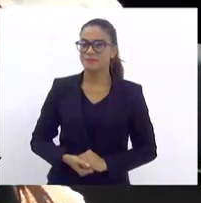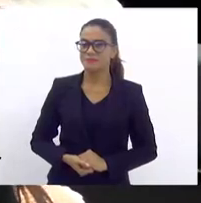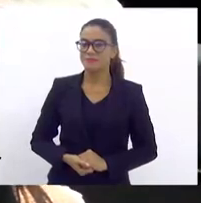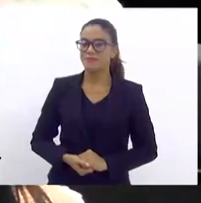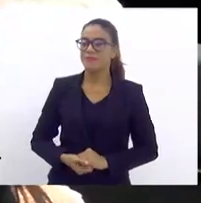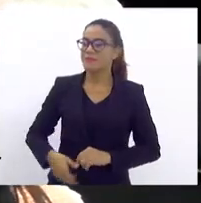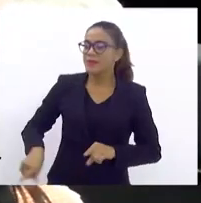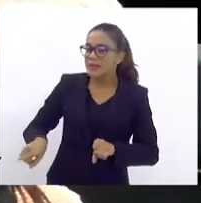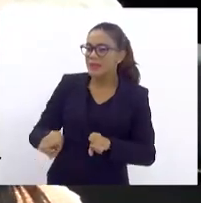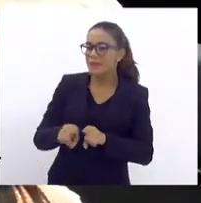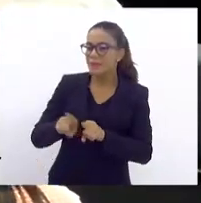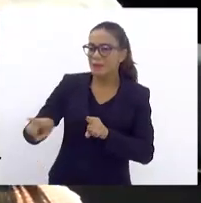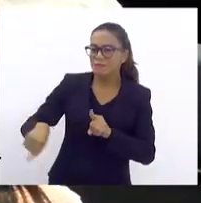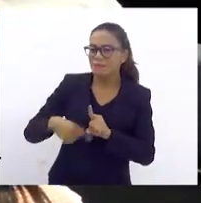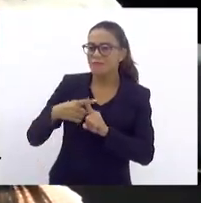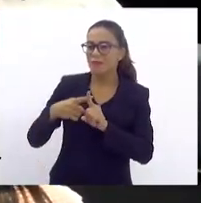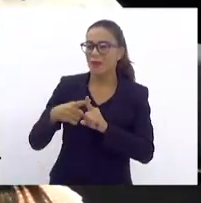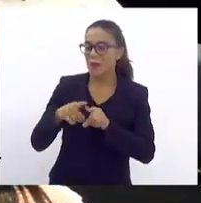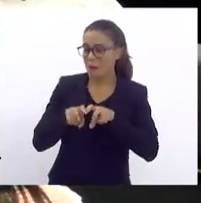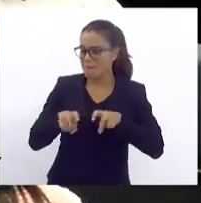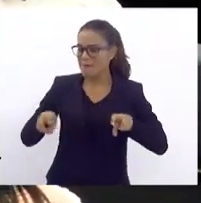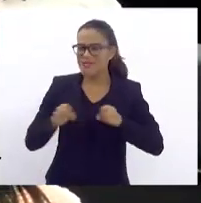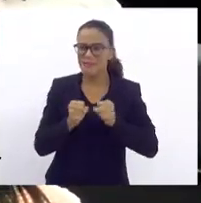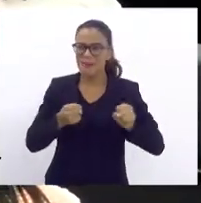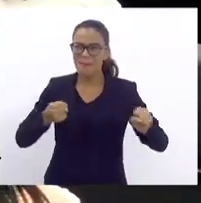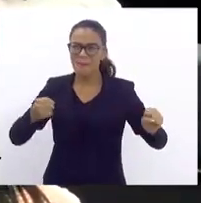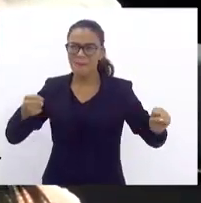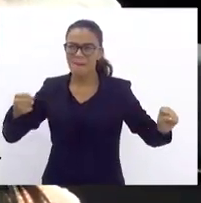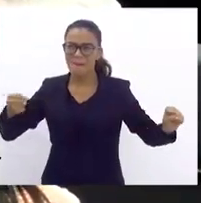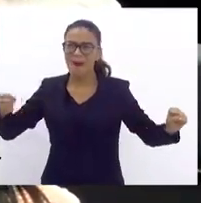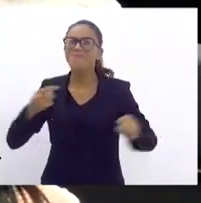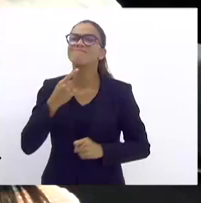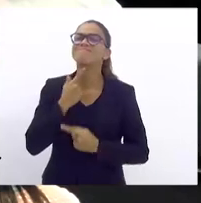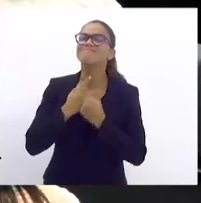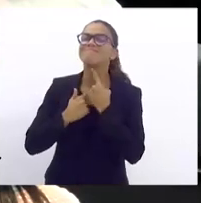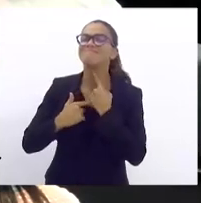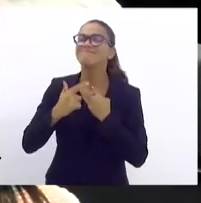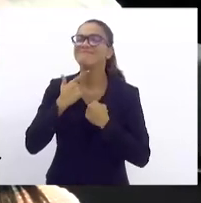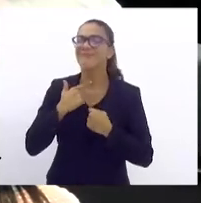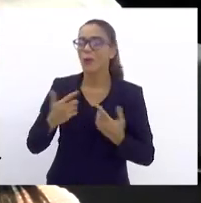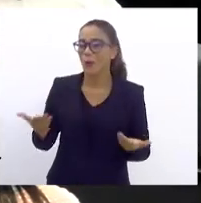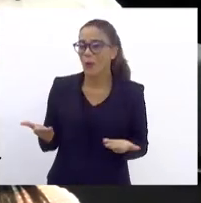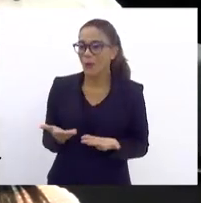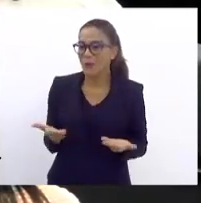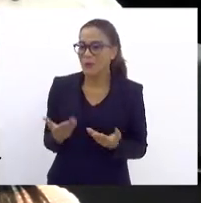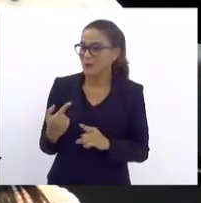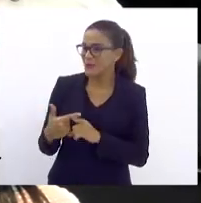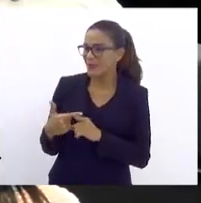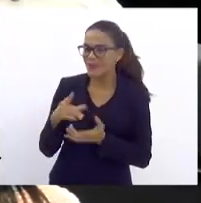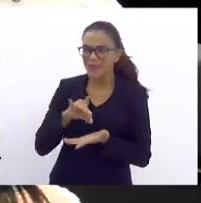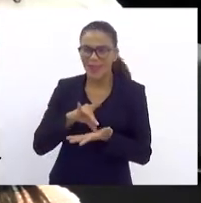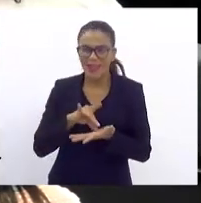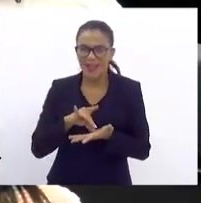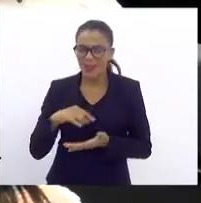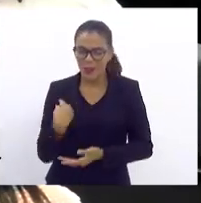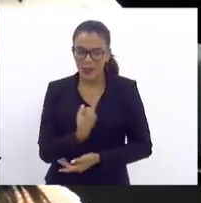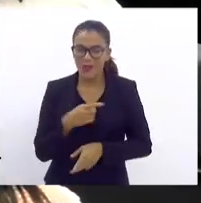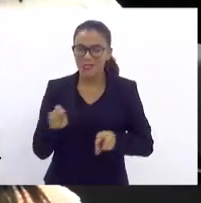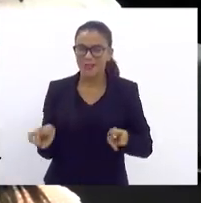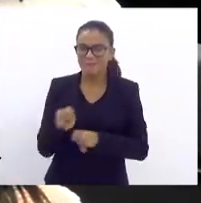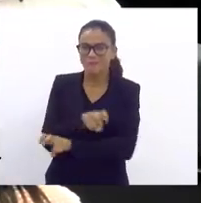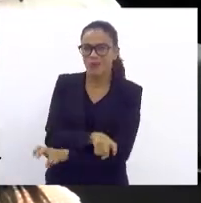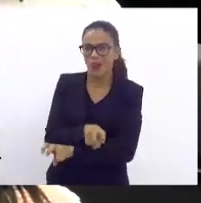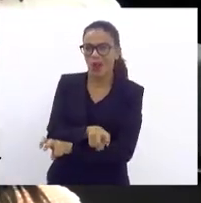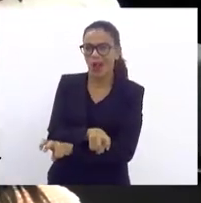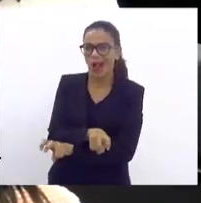e também eu gostaria de ter uma mesa gigante aqui hoje minha gente né porque na verdade nós tínhamos que trocar de lugar com